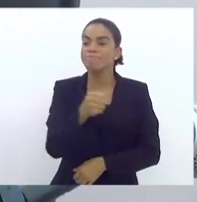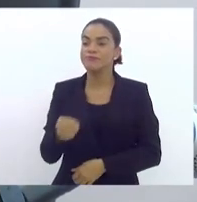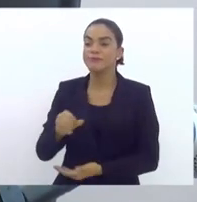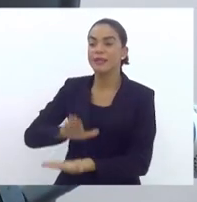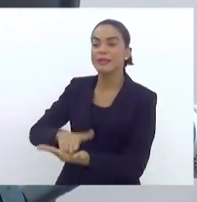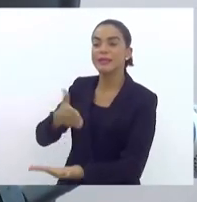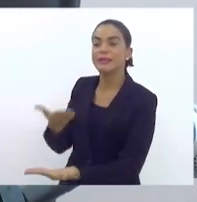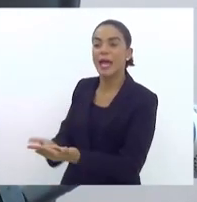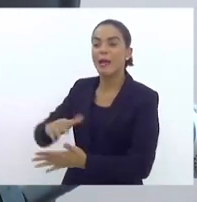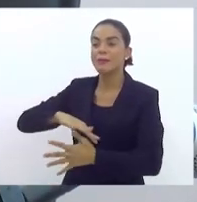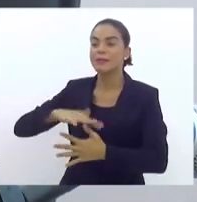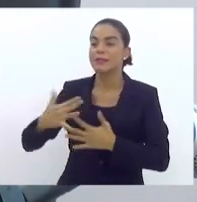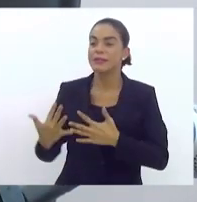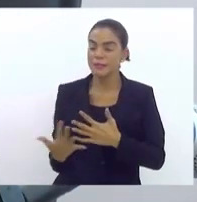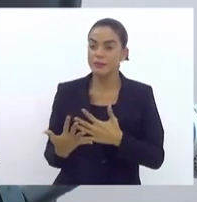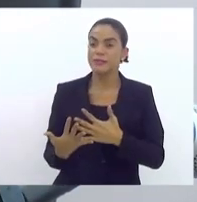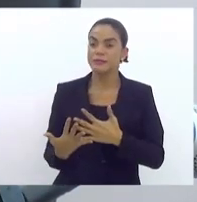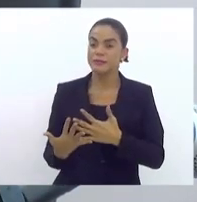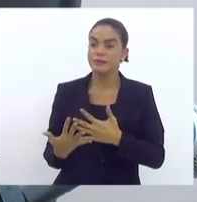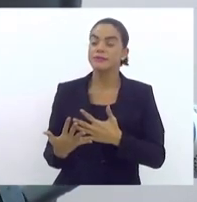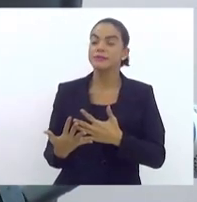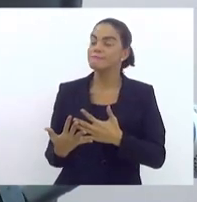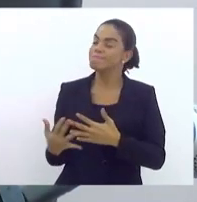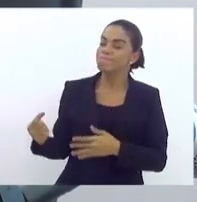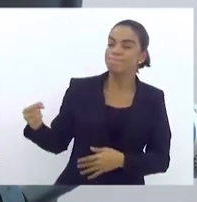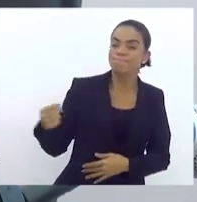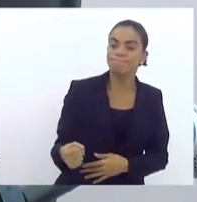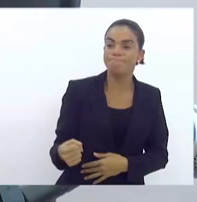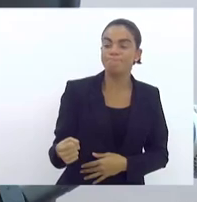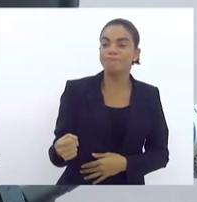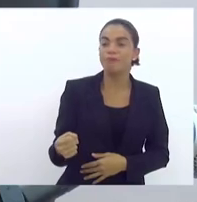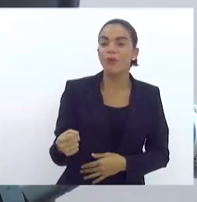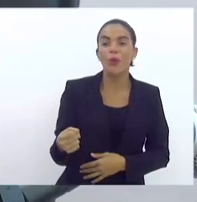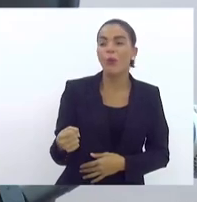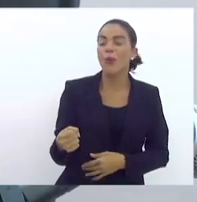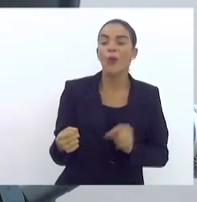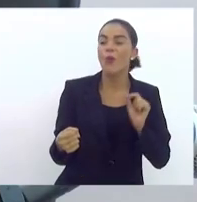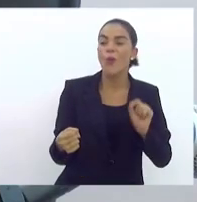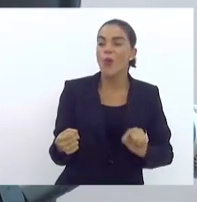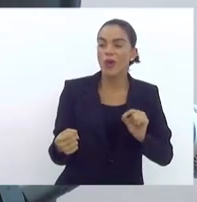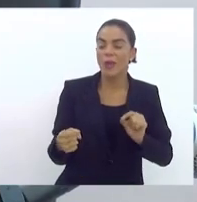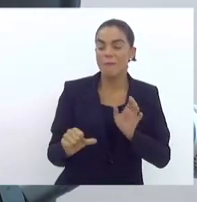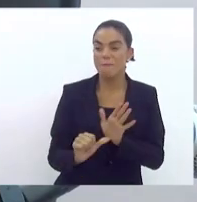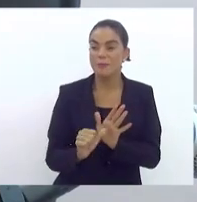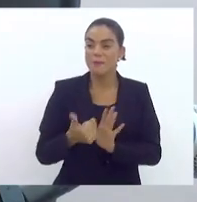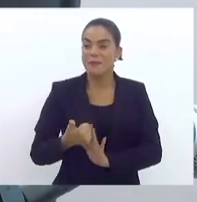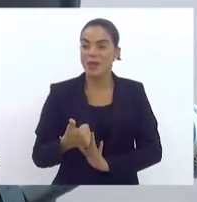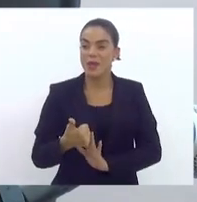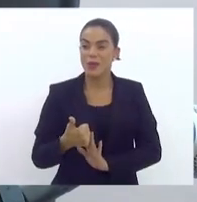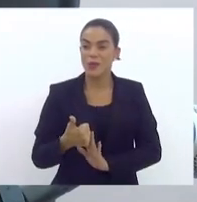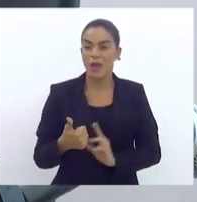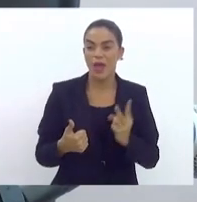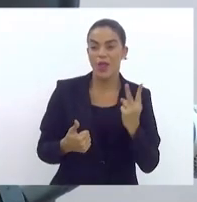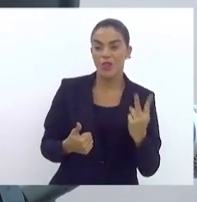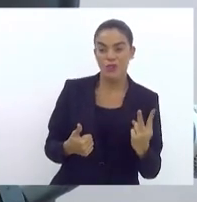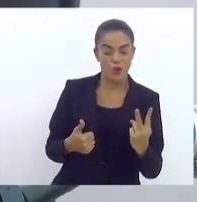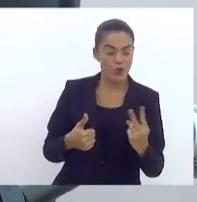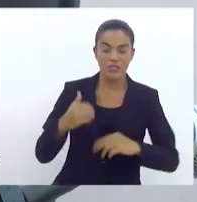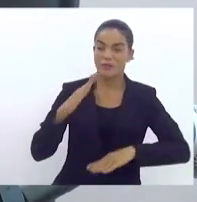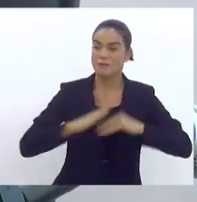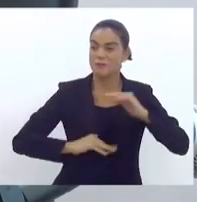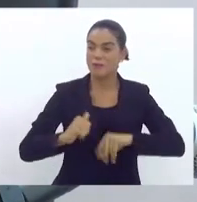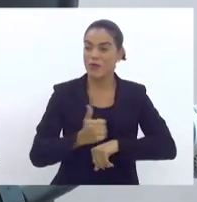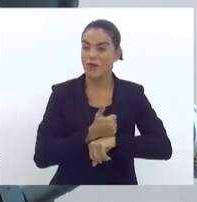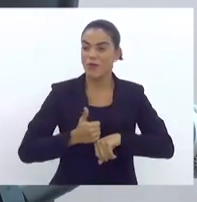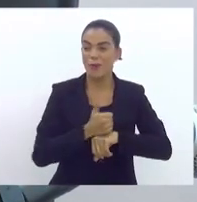tradutoras de libra né se destinou em primeiro lugar as duas profissionais